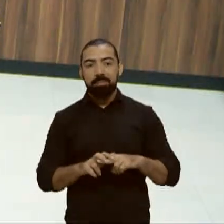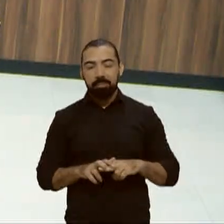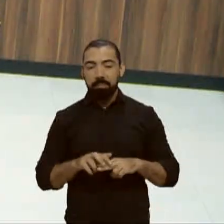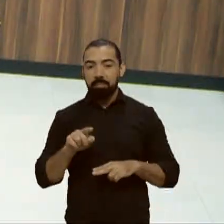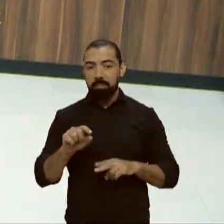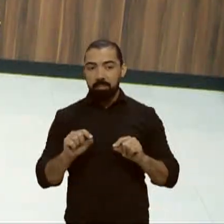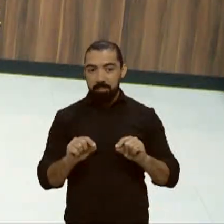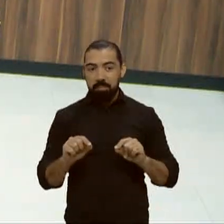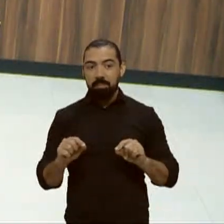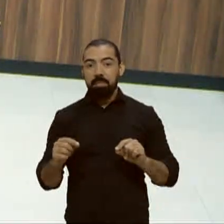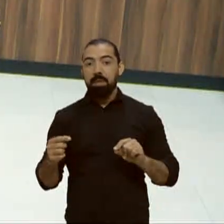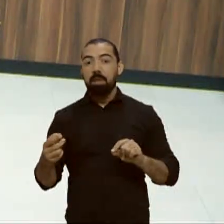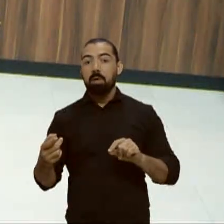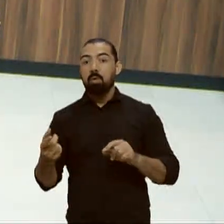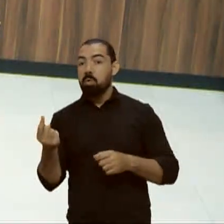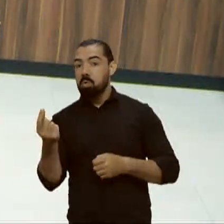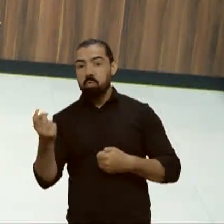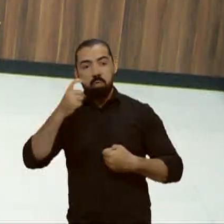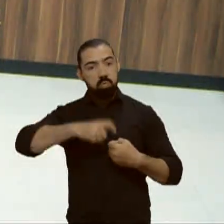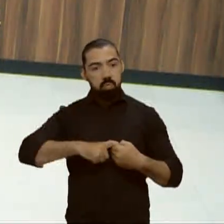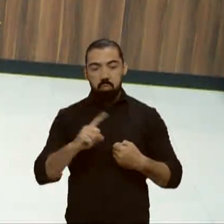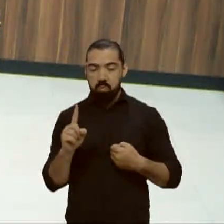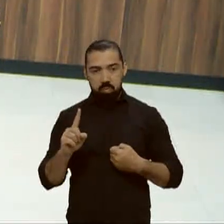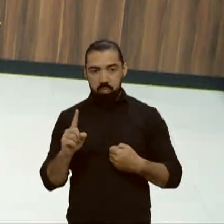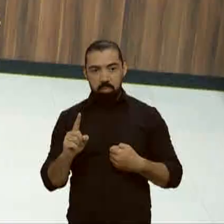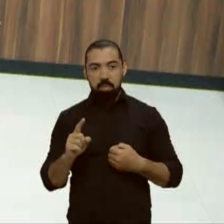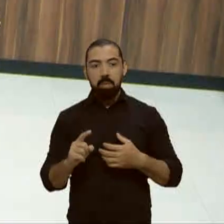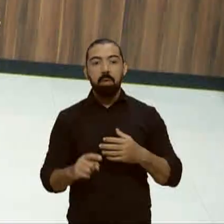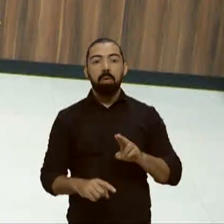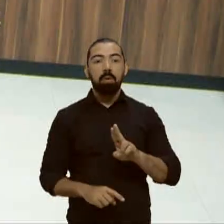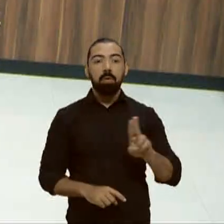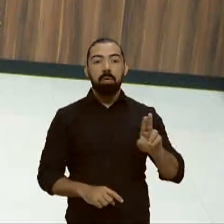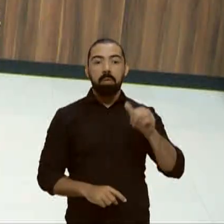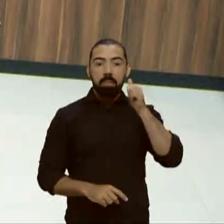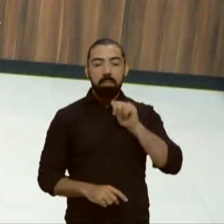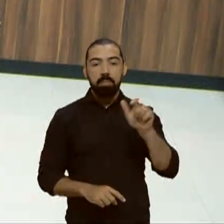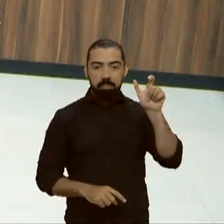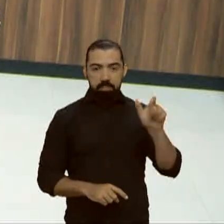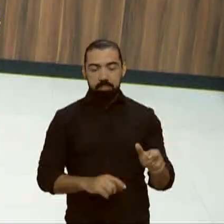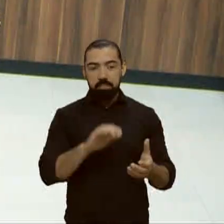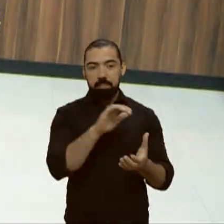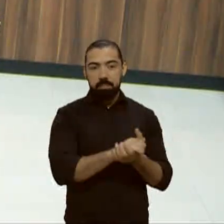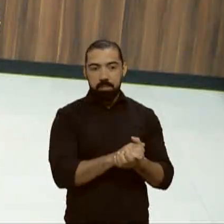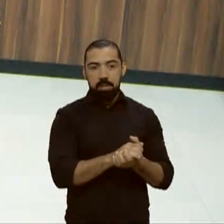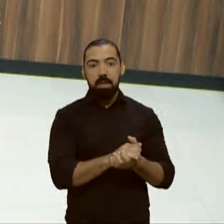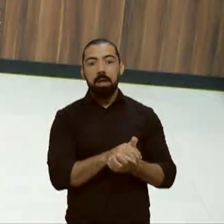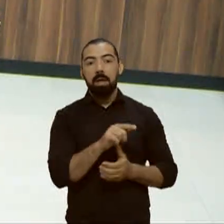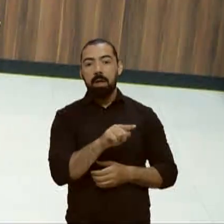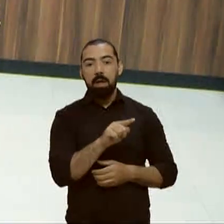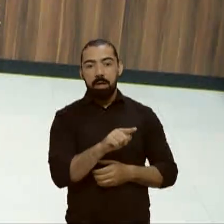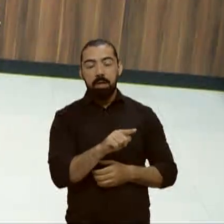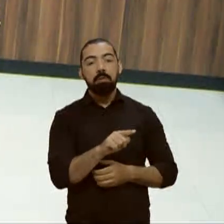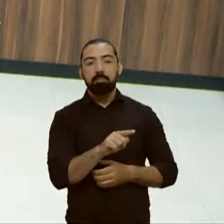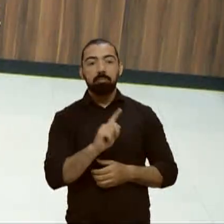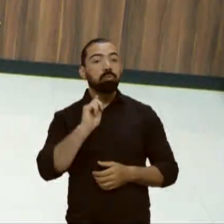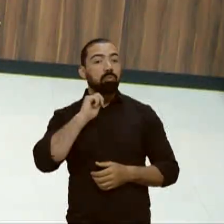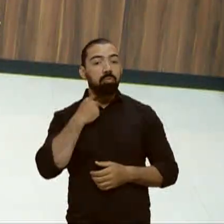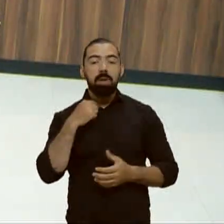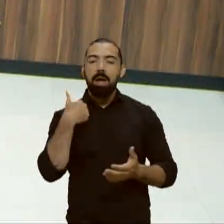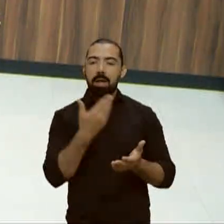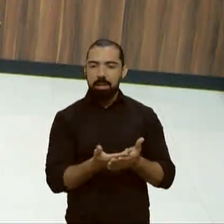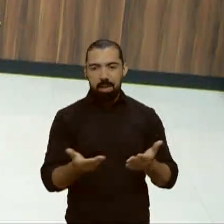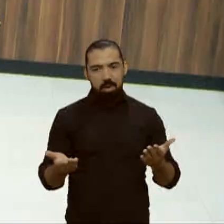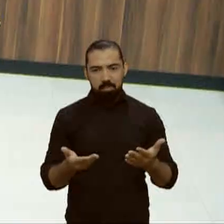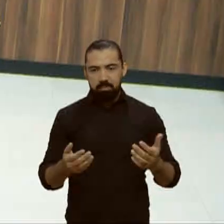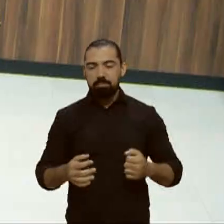desse estorno que não foi devolvido, o nome da minha esposa foi negativado e até hoje ela está com o nome no SPC sem a gente poder resolver. Então eu queria aproveitar